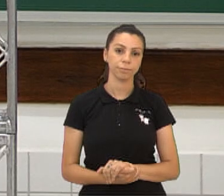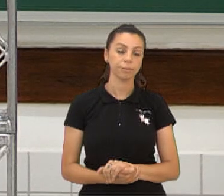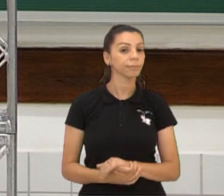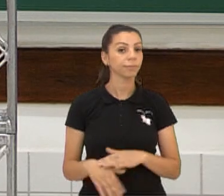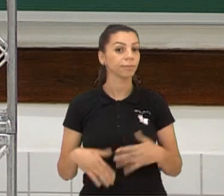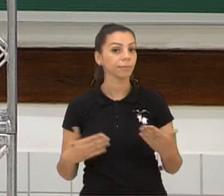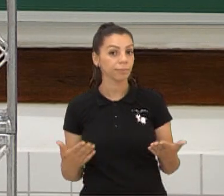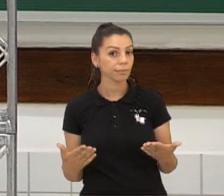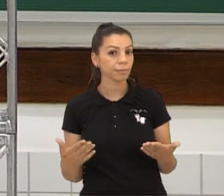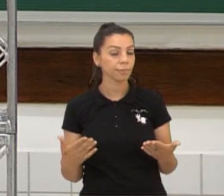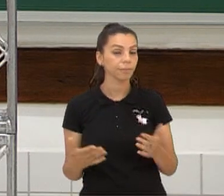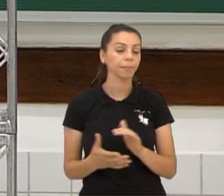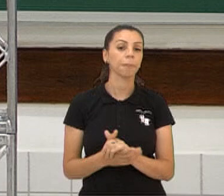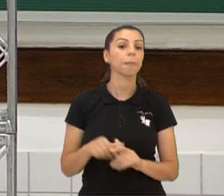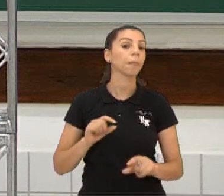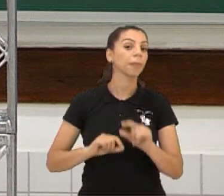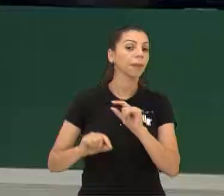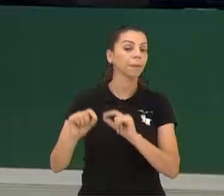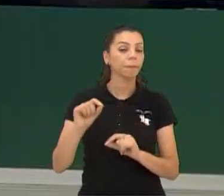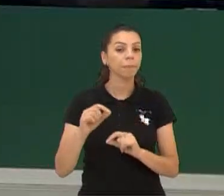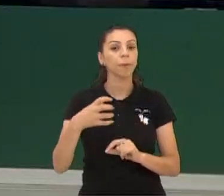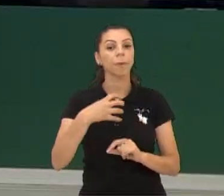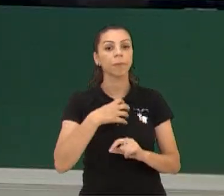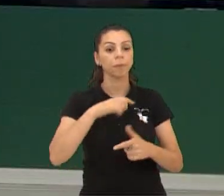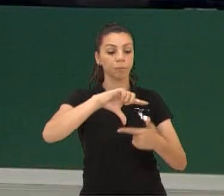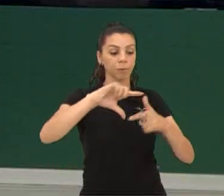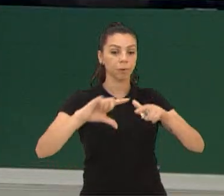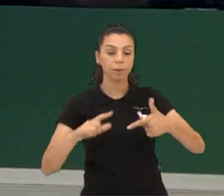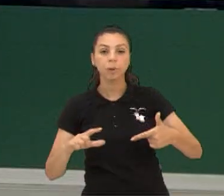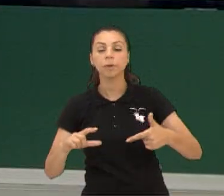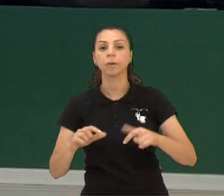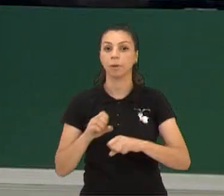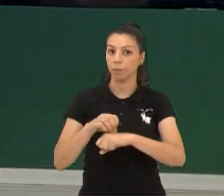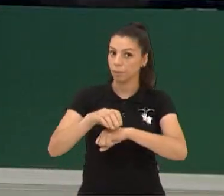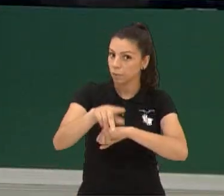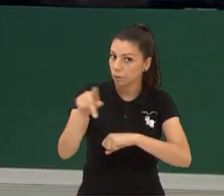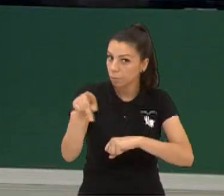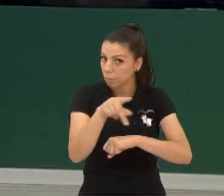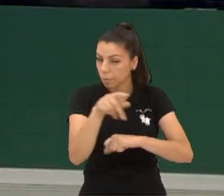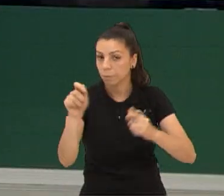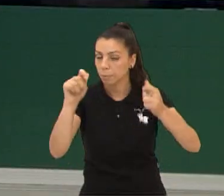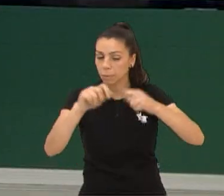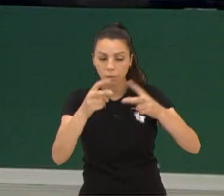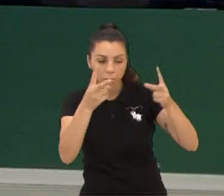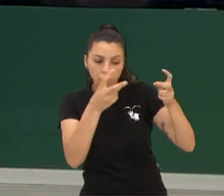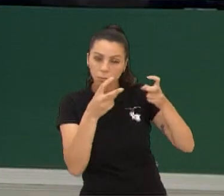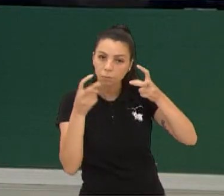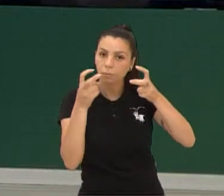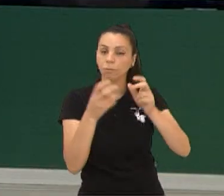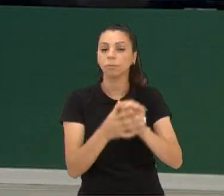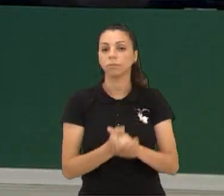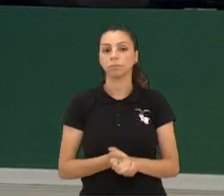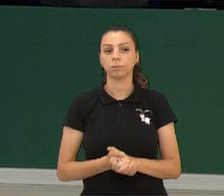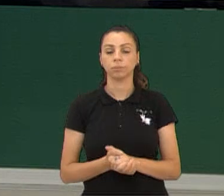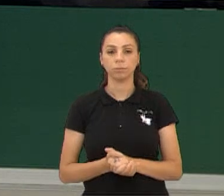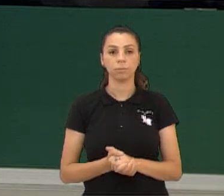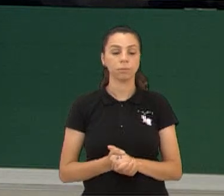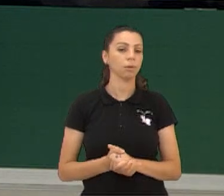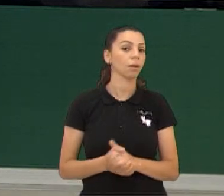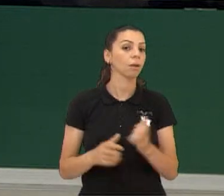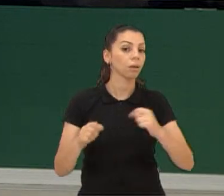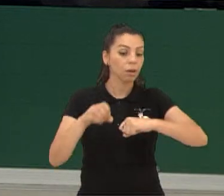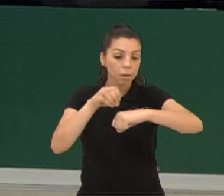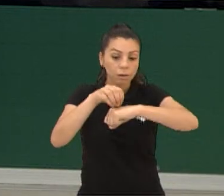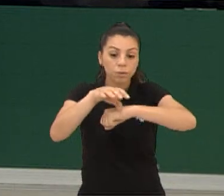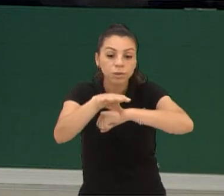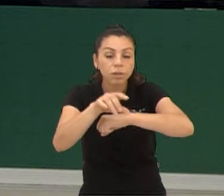E aí? É o quê? Qual é a forma geométrica? A primeira dica que a professora disse para vocês observarem. E quem que vai me dar a